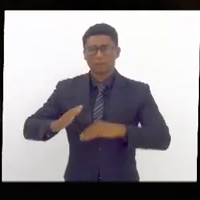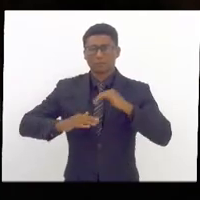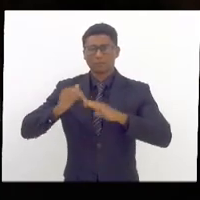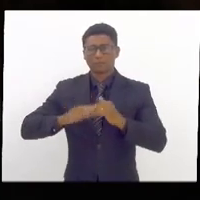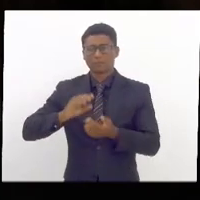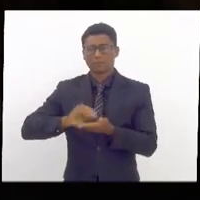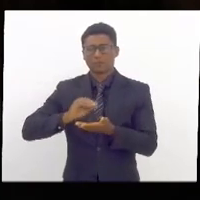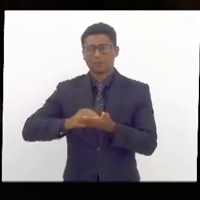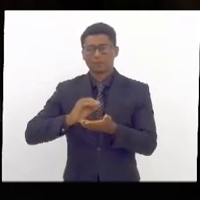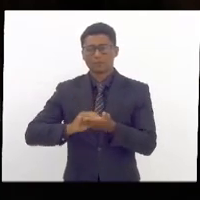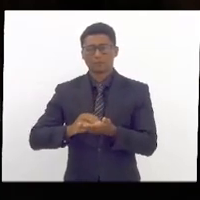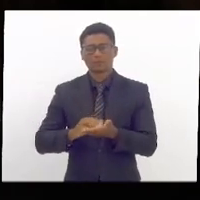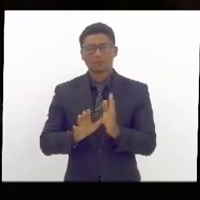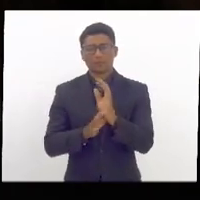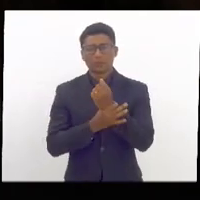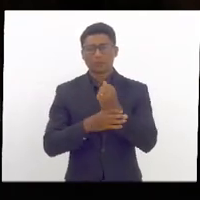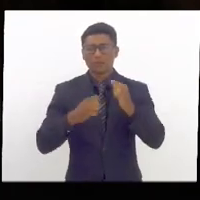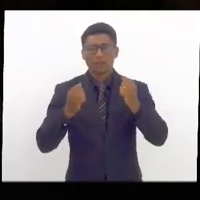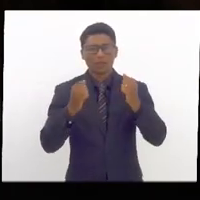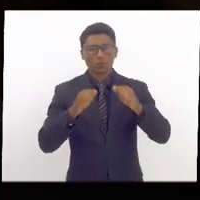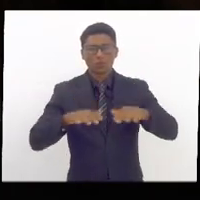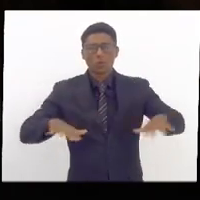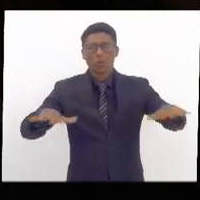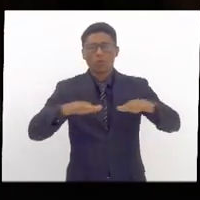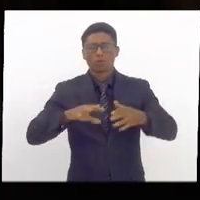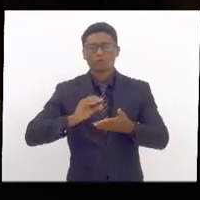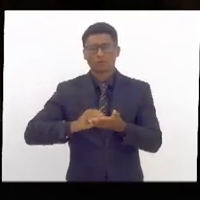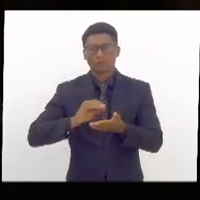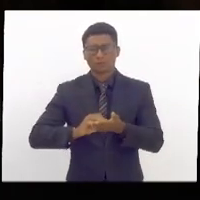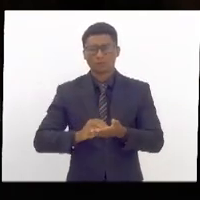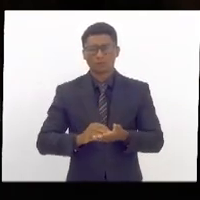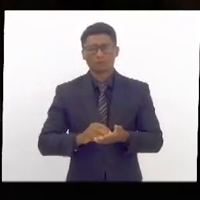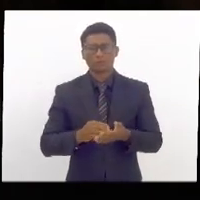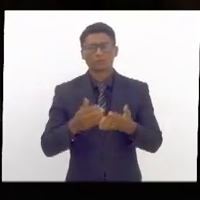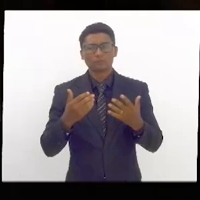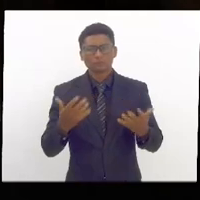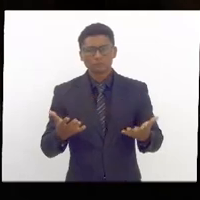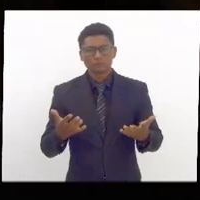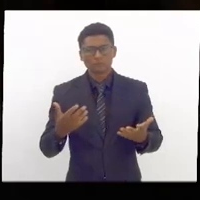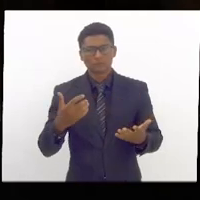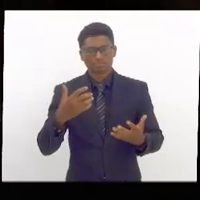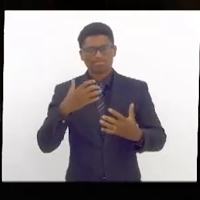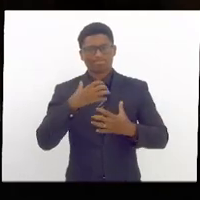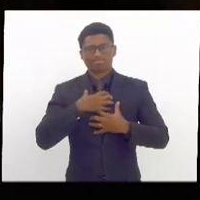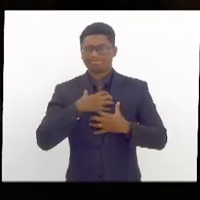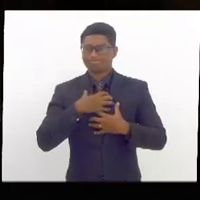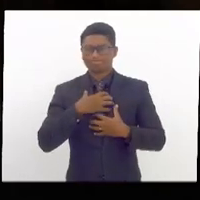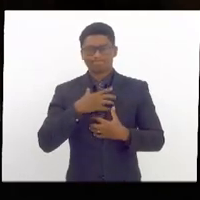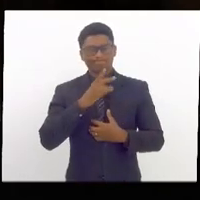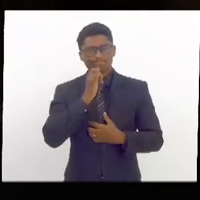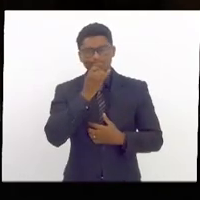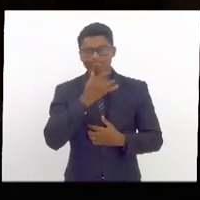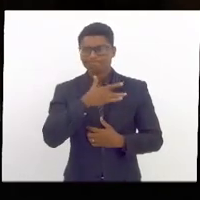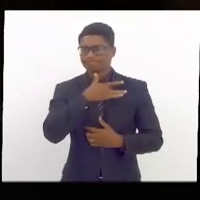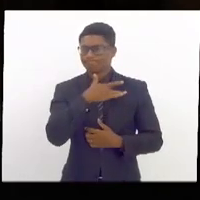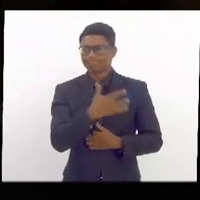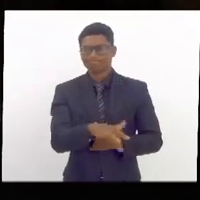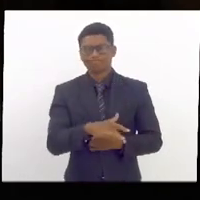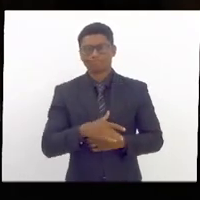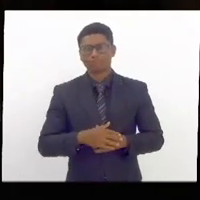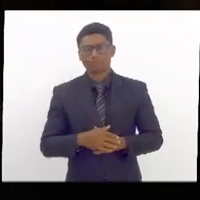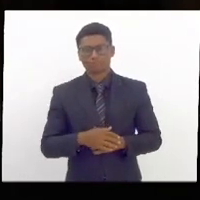direito à segurança para todos, para todas e para todos. E fica aqui o meu lamento, na verdade, fica